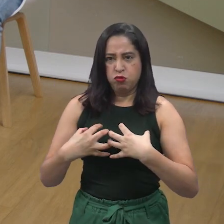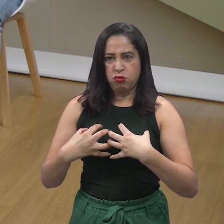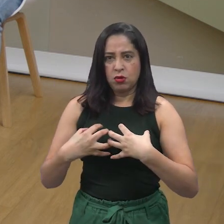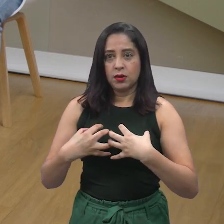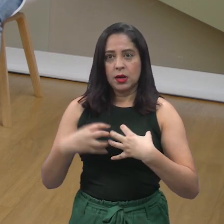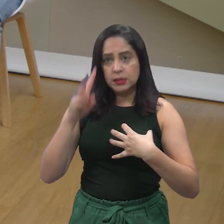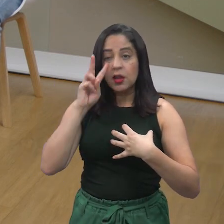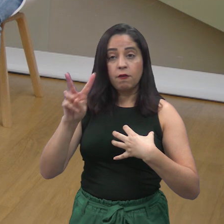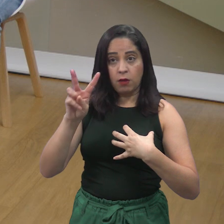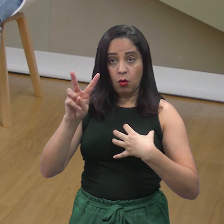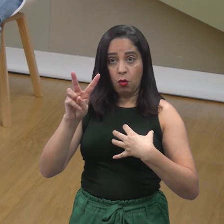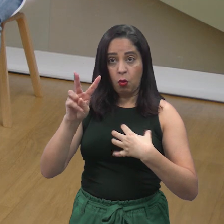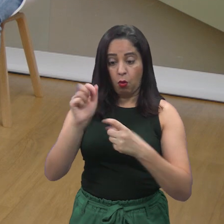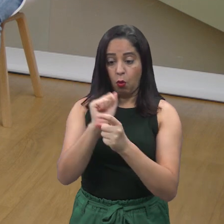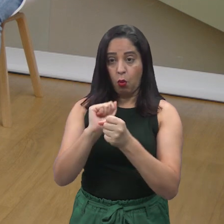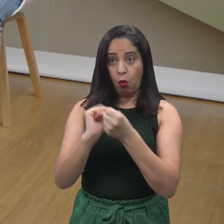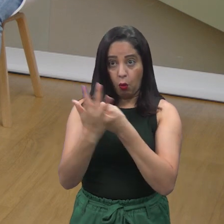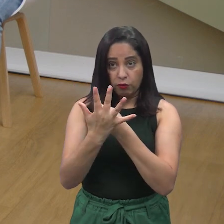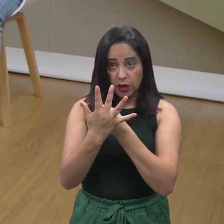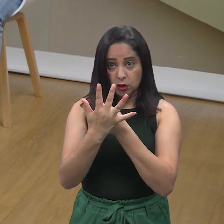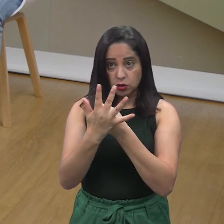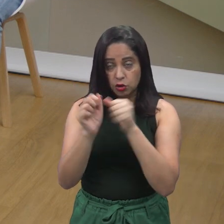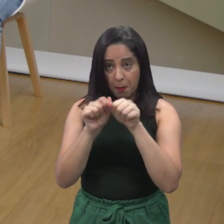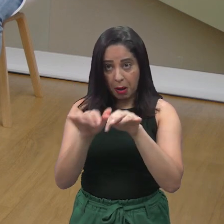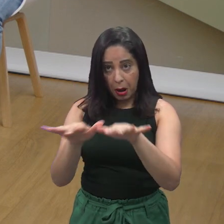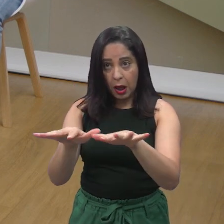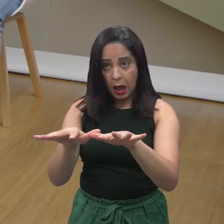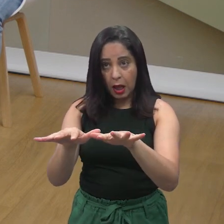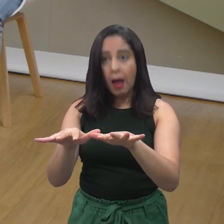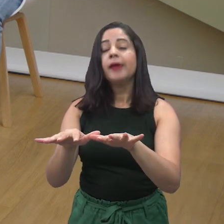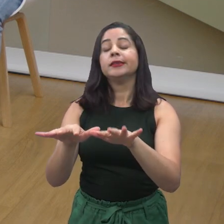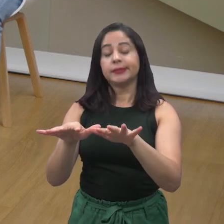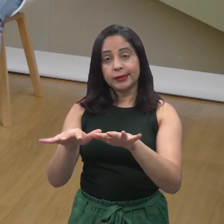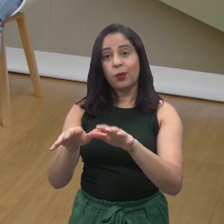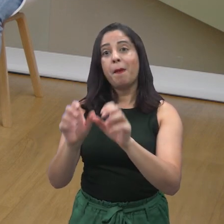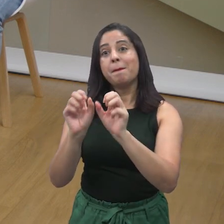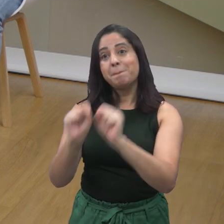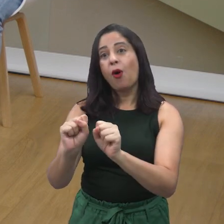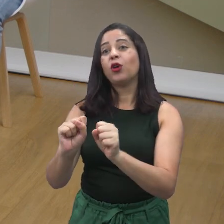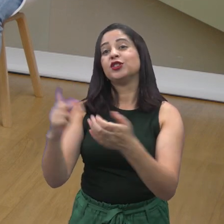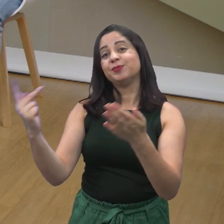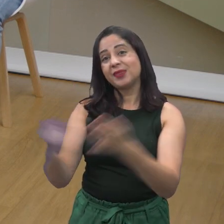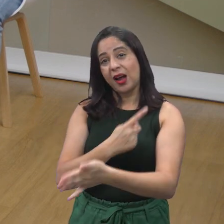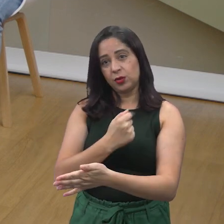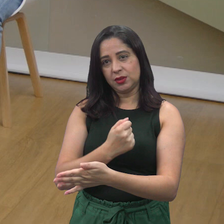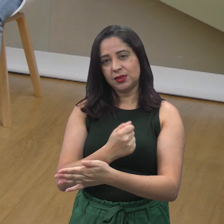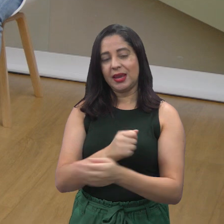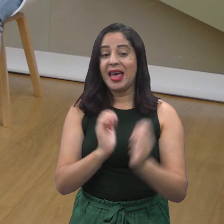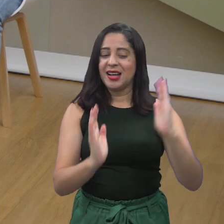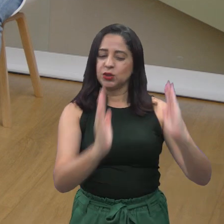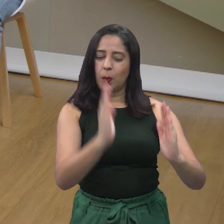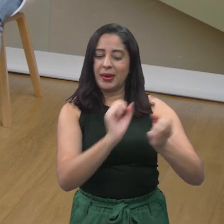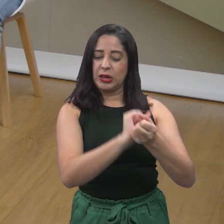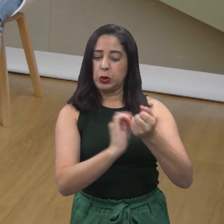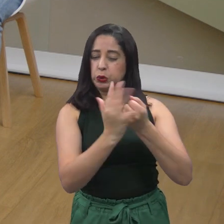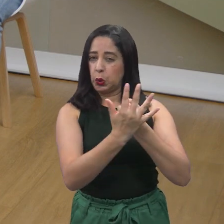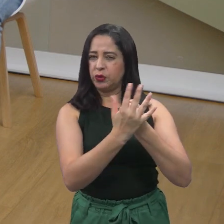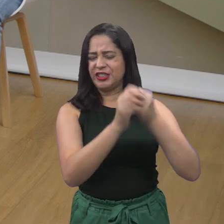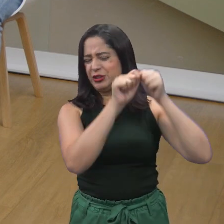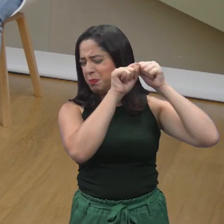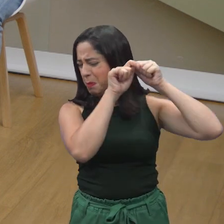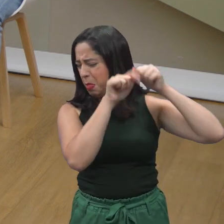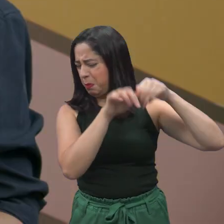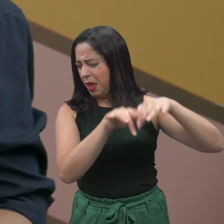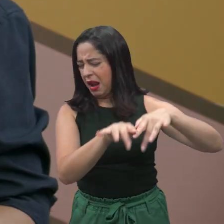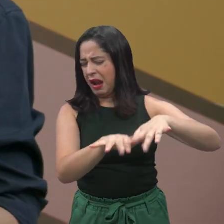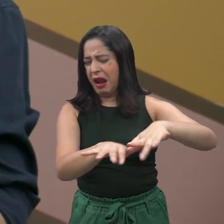viu no Covid o que aconteceu, então Sim. todo vírus respiratório pode causar ele. Só que é claro que no Covid a gente viu numa proporção muito intensa e